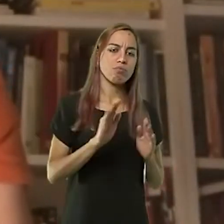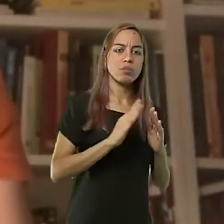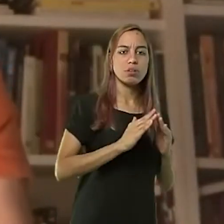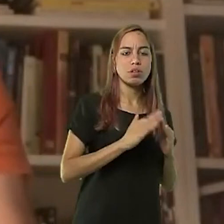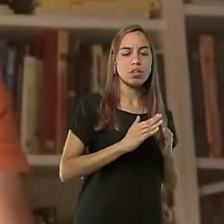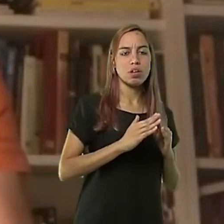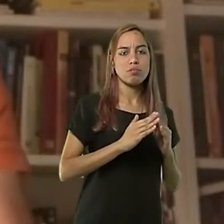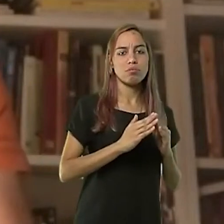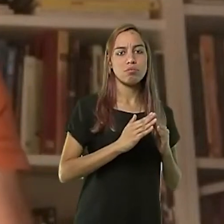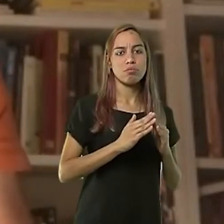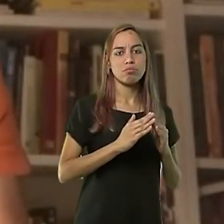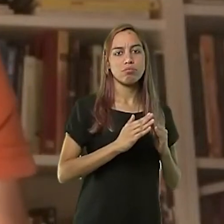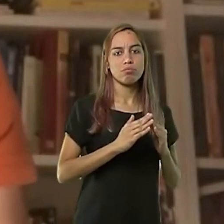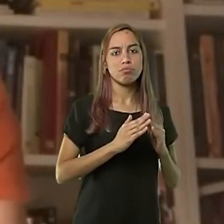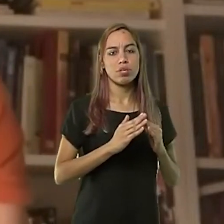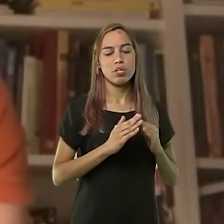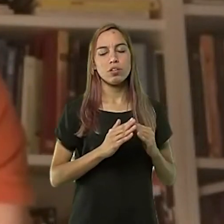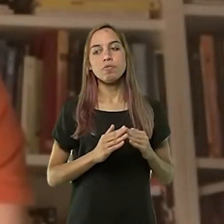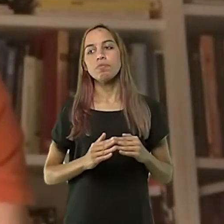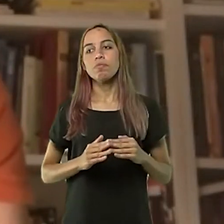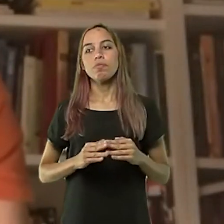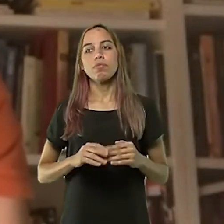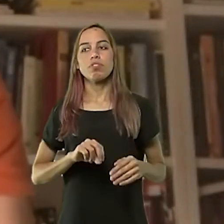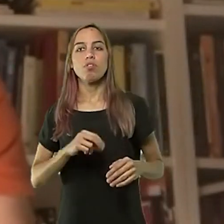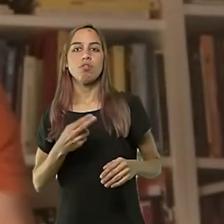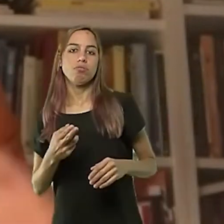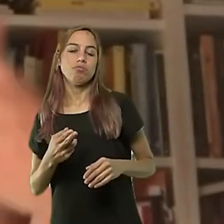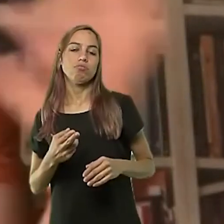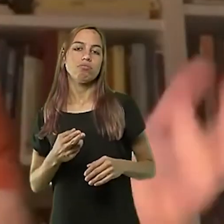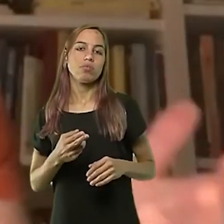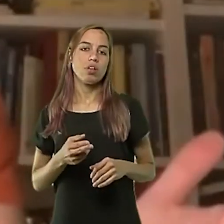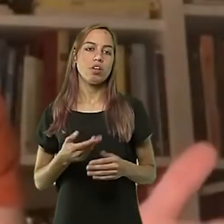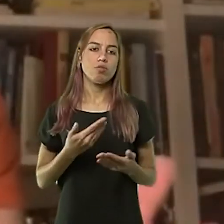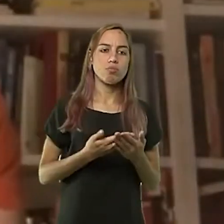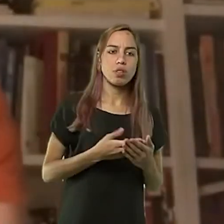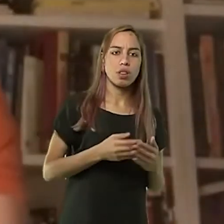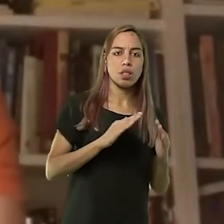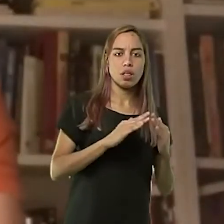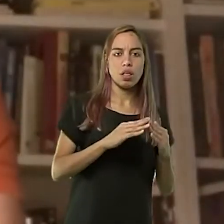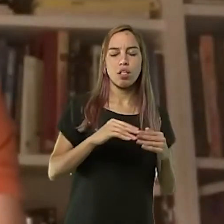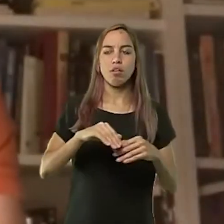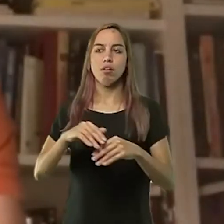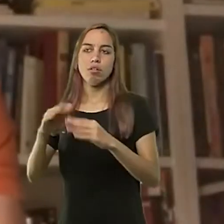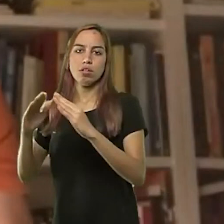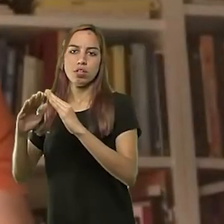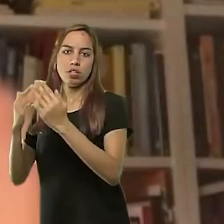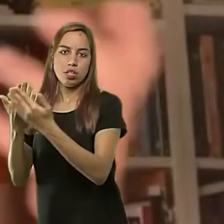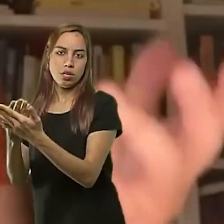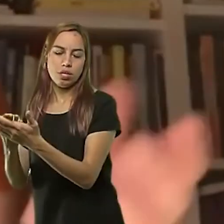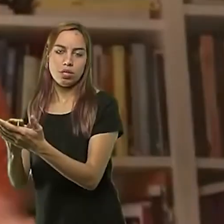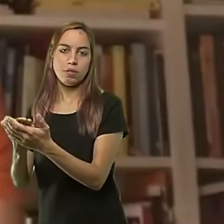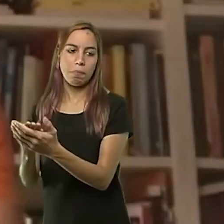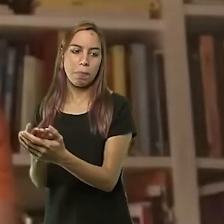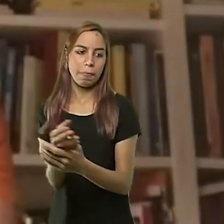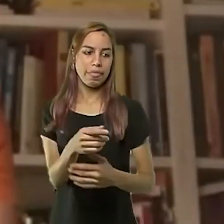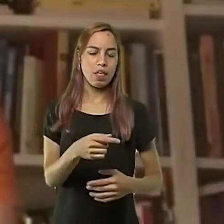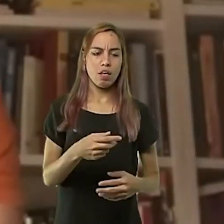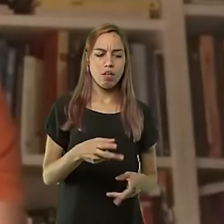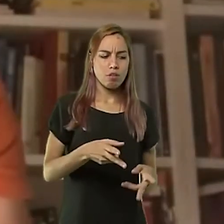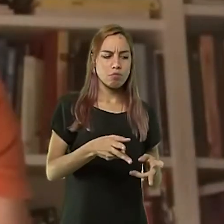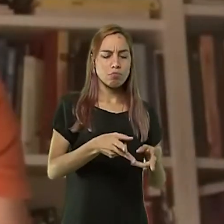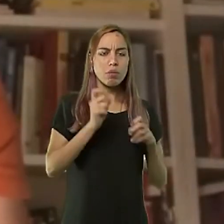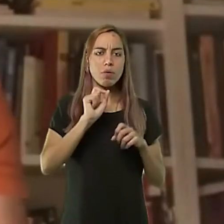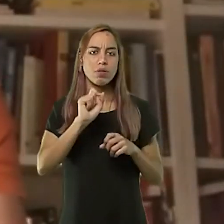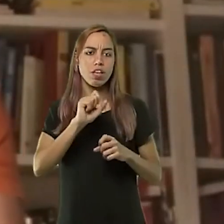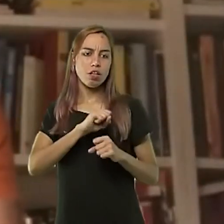Mas por outro lado também percebemos que há muitas coisas que podem mudar na nossa sociedade e mudar para melhor,